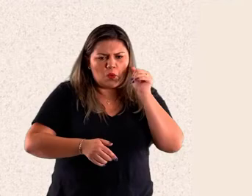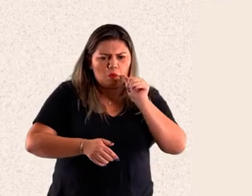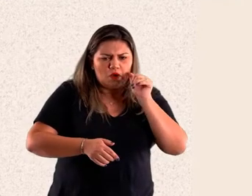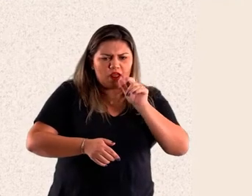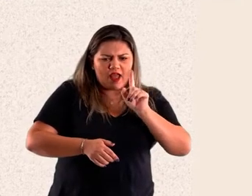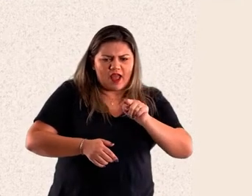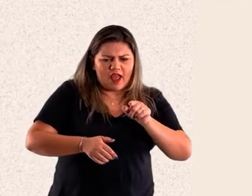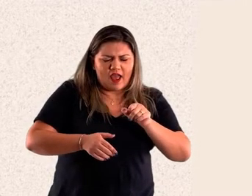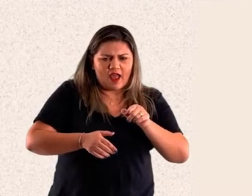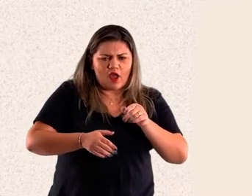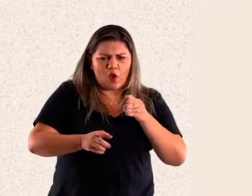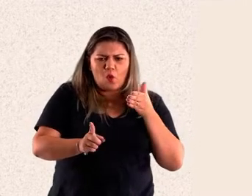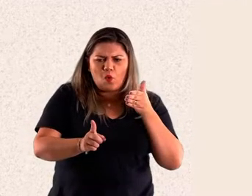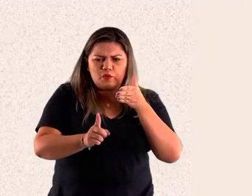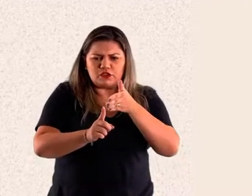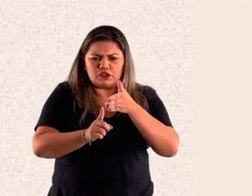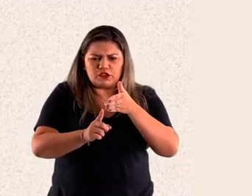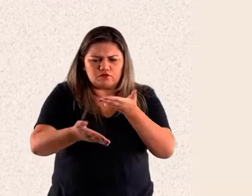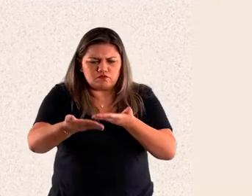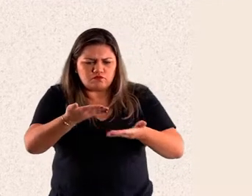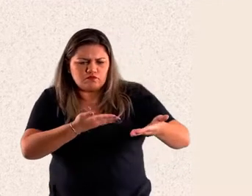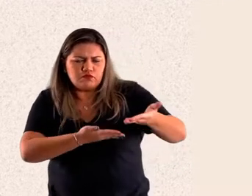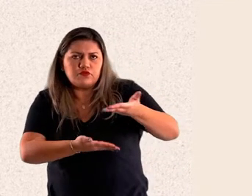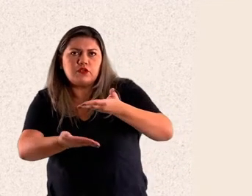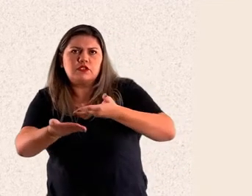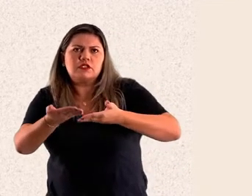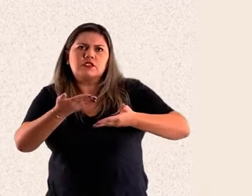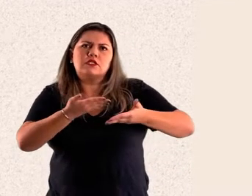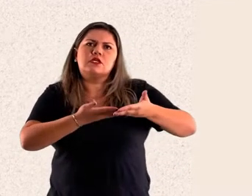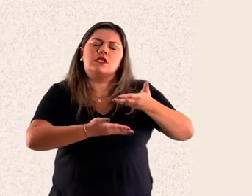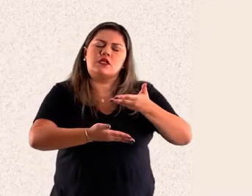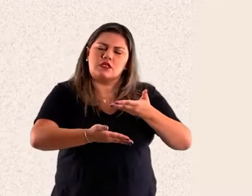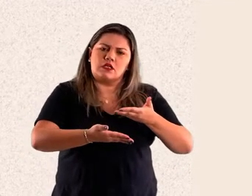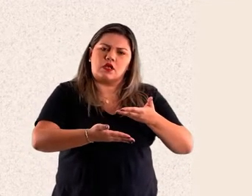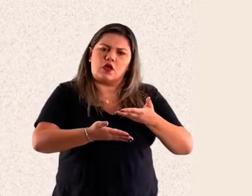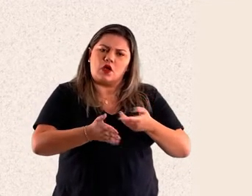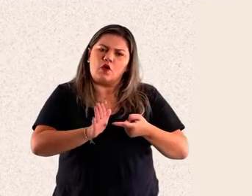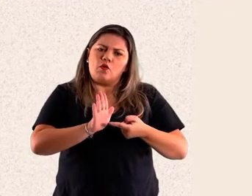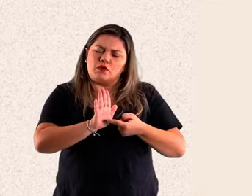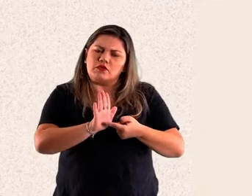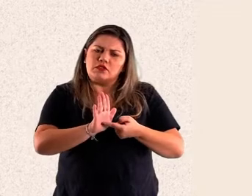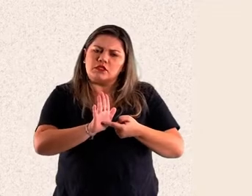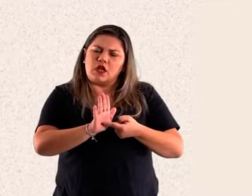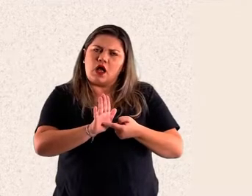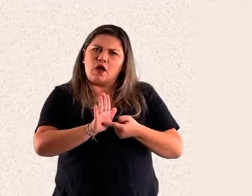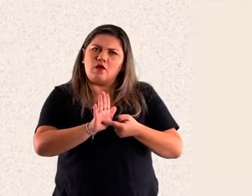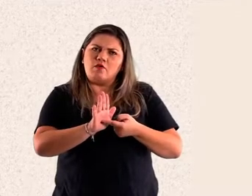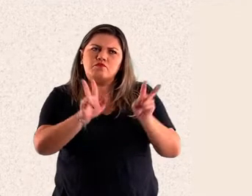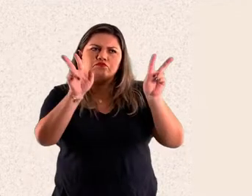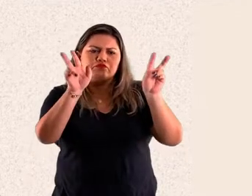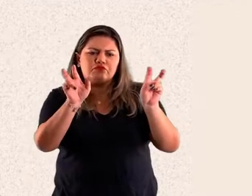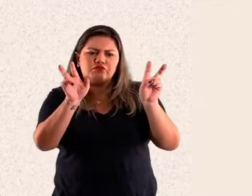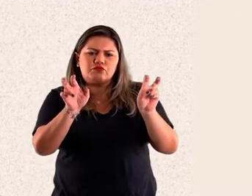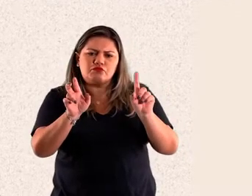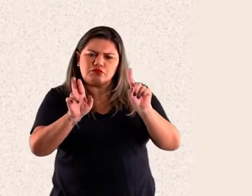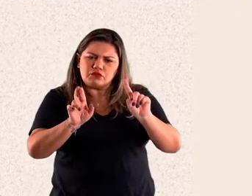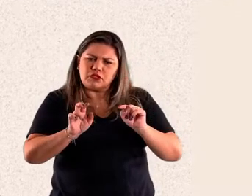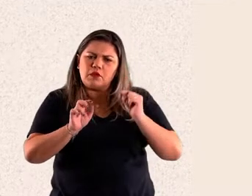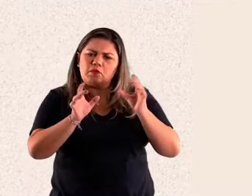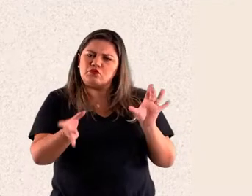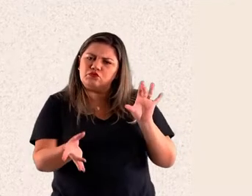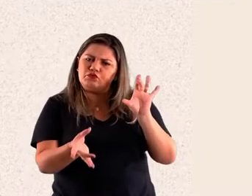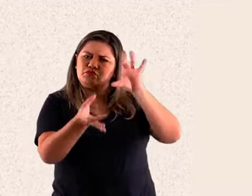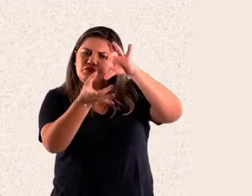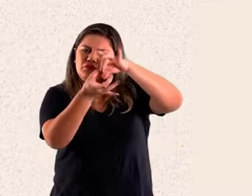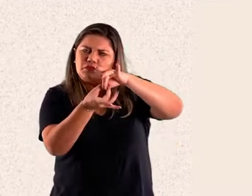nas relações eu vou falar um pouquinho sobre sobre esses pontos e depois a gente vai tentar ligar os né fazer alguma